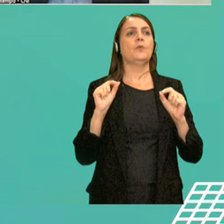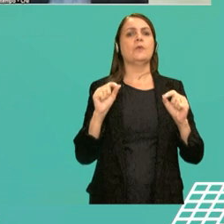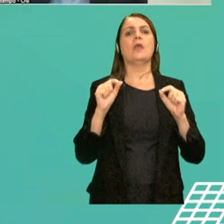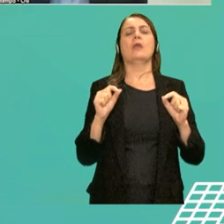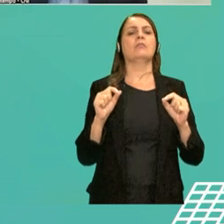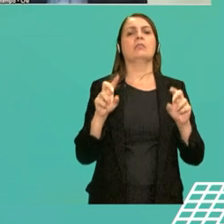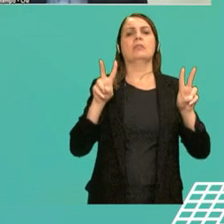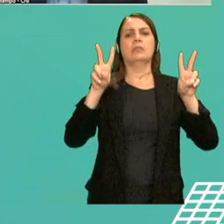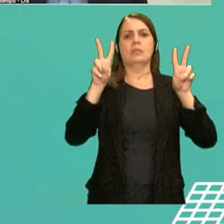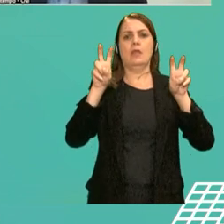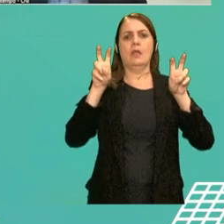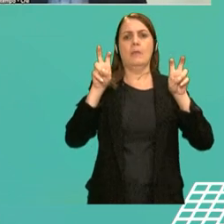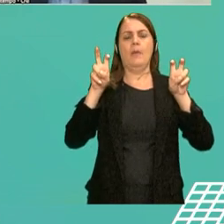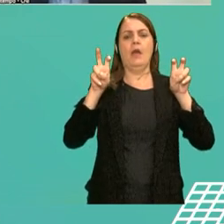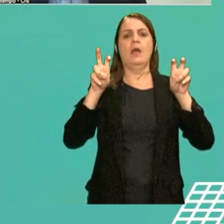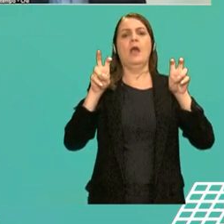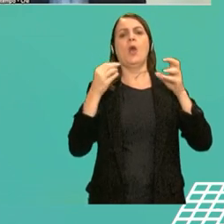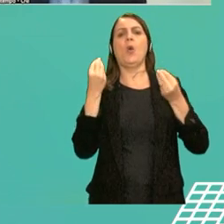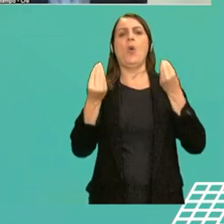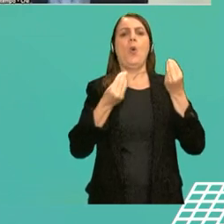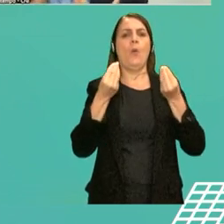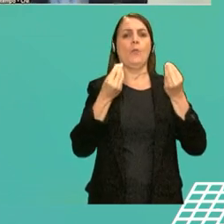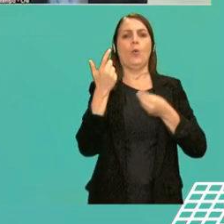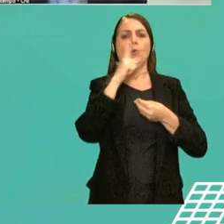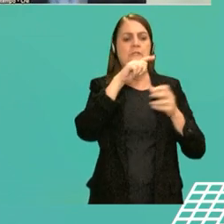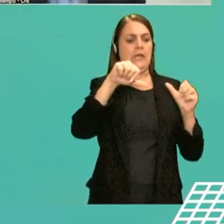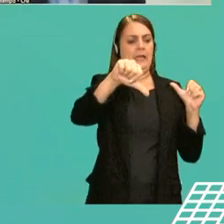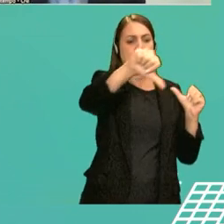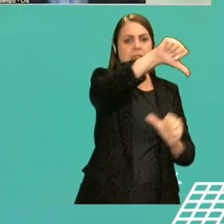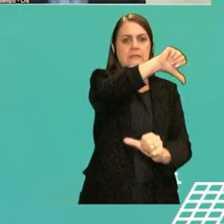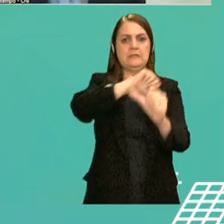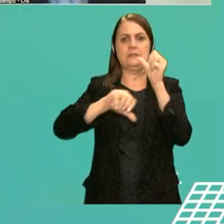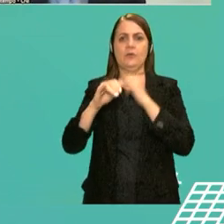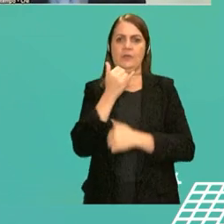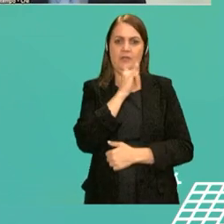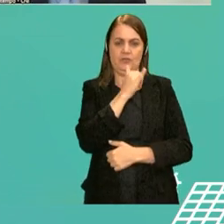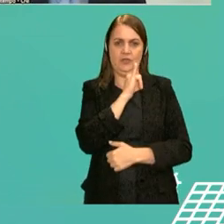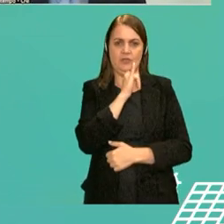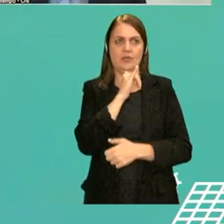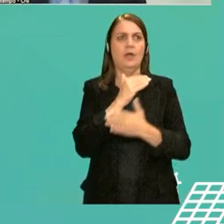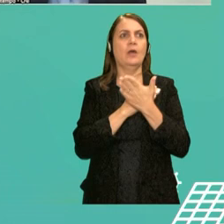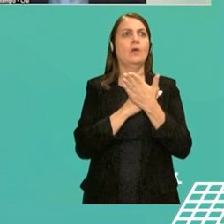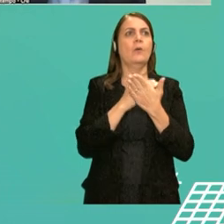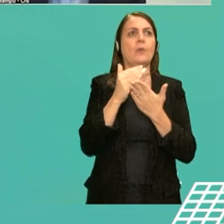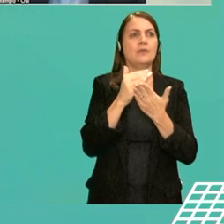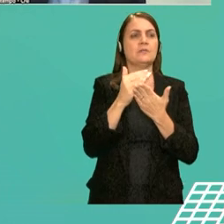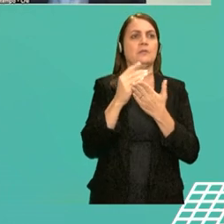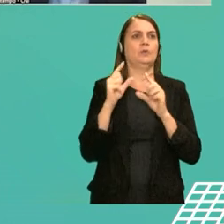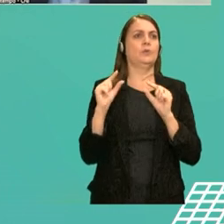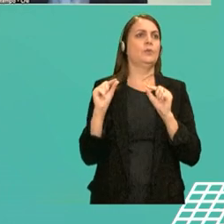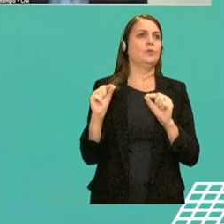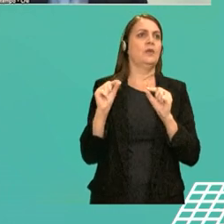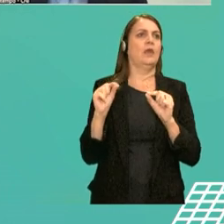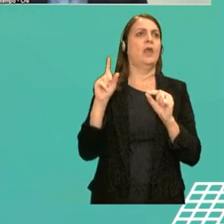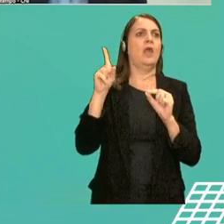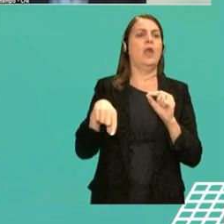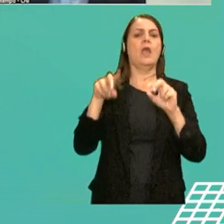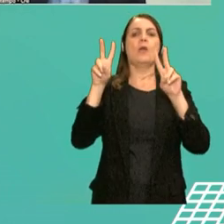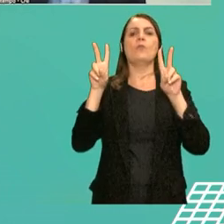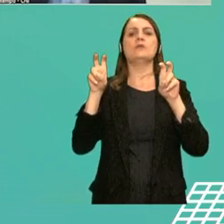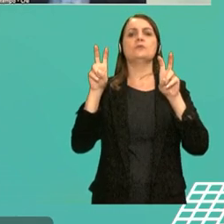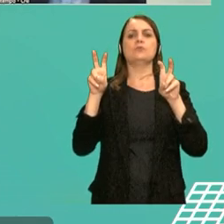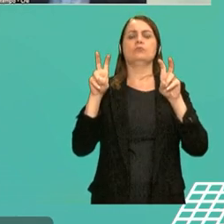sobre a transição energética, iniciando pela eficiência energética. É um assunto bastante